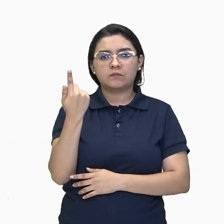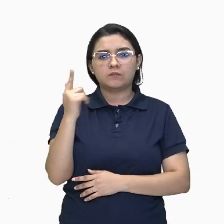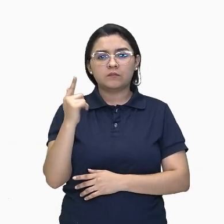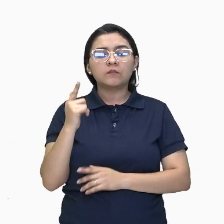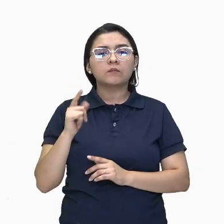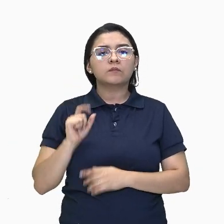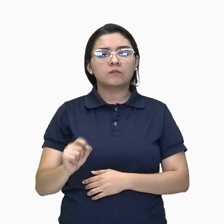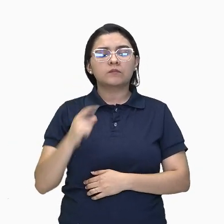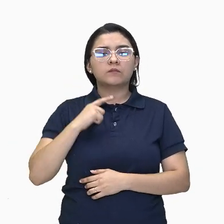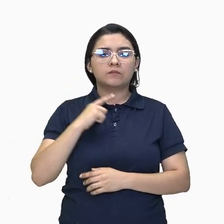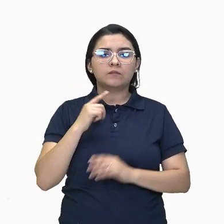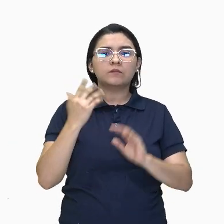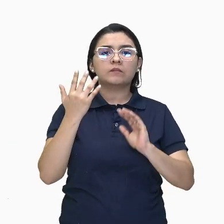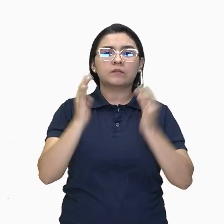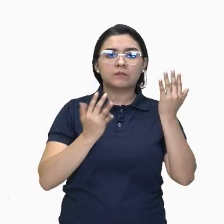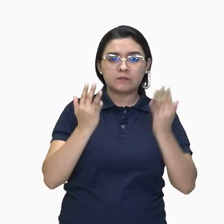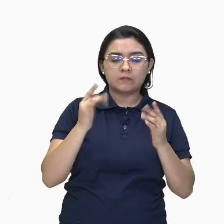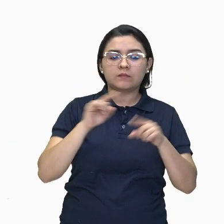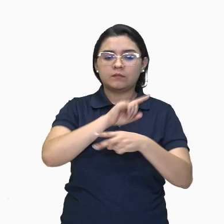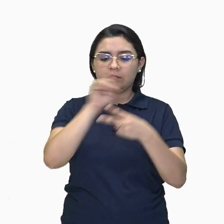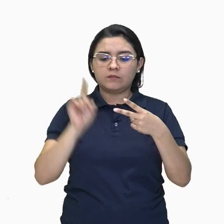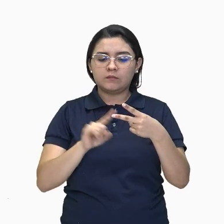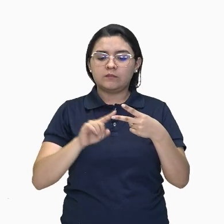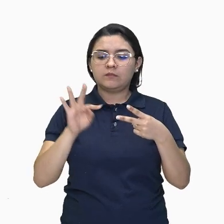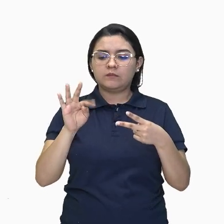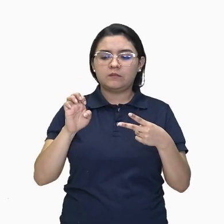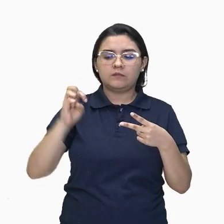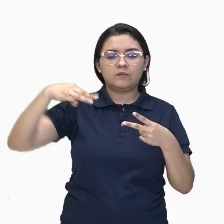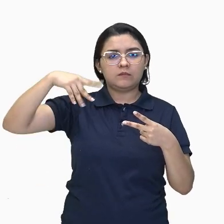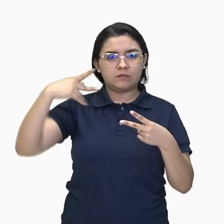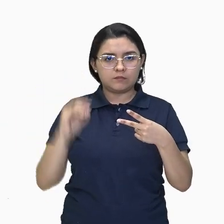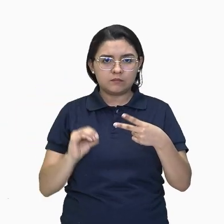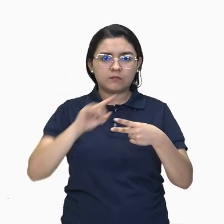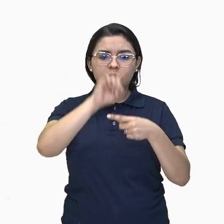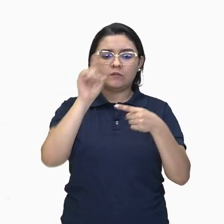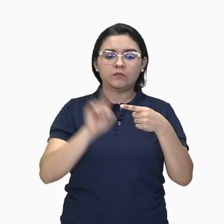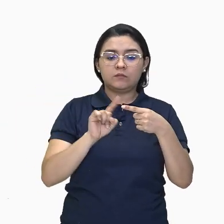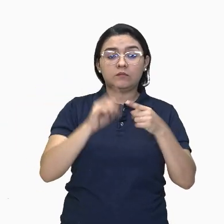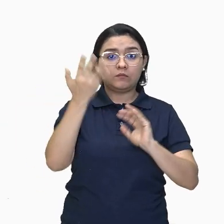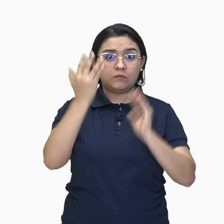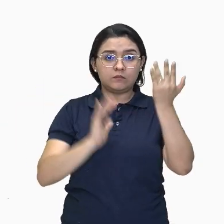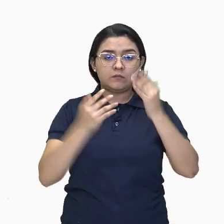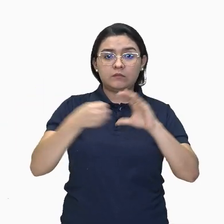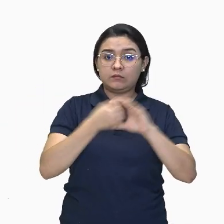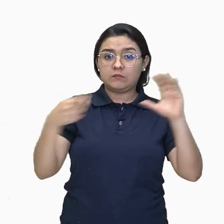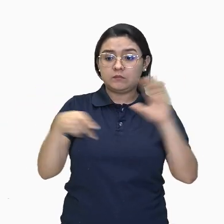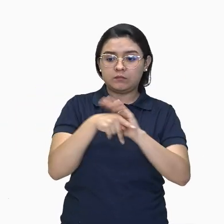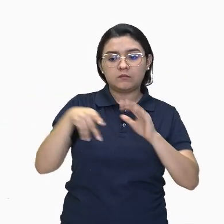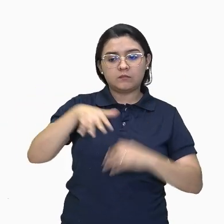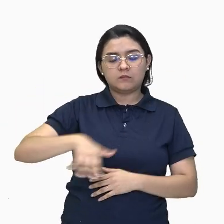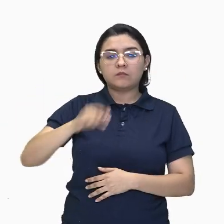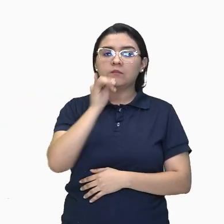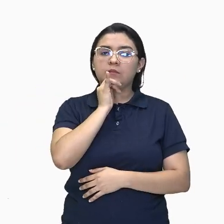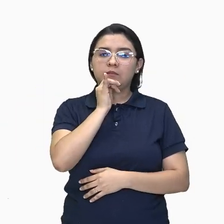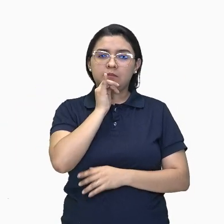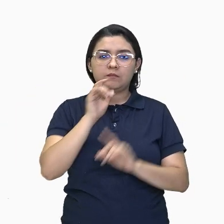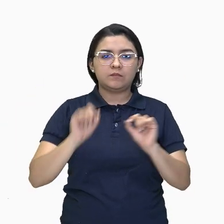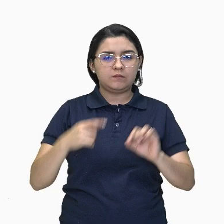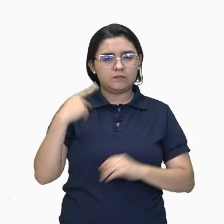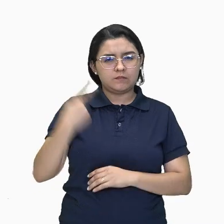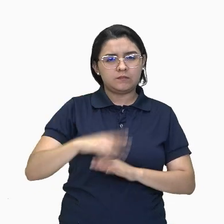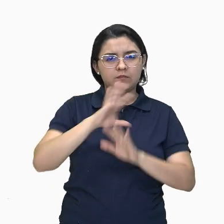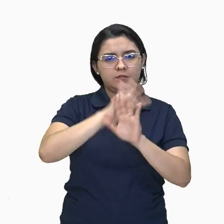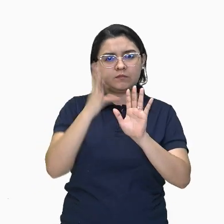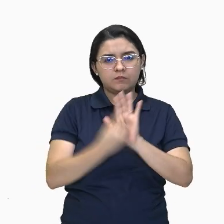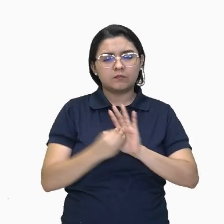aí clima e tempo, né? O clima são aquelas características daquela área. Por exemplo, da